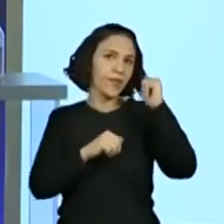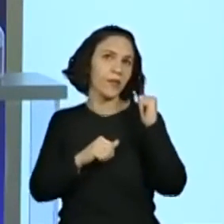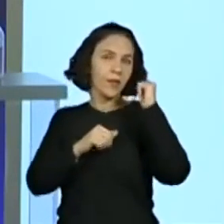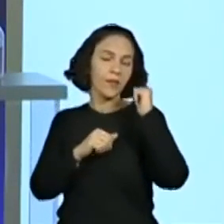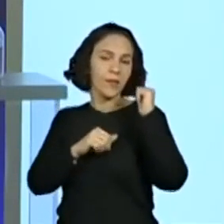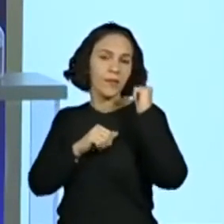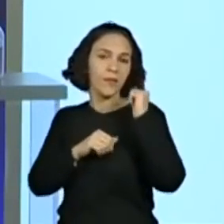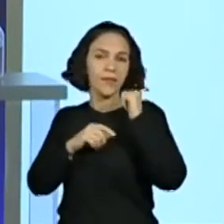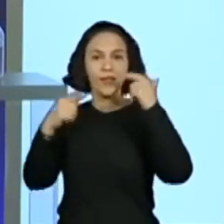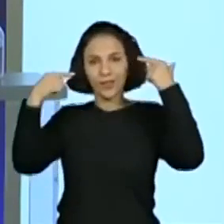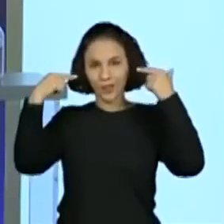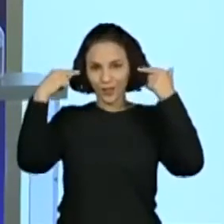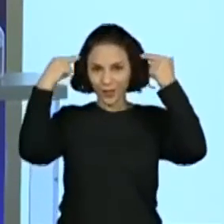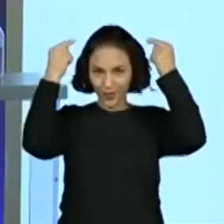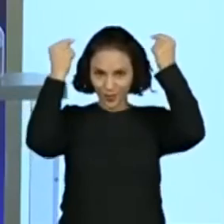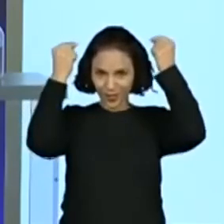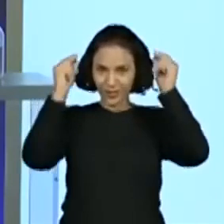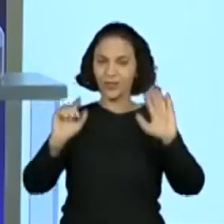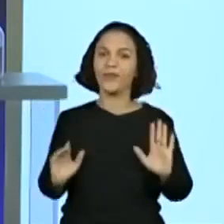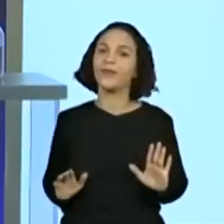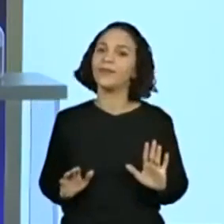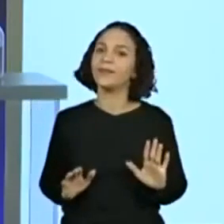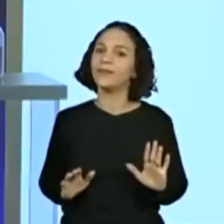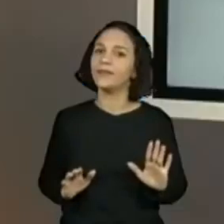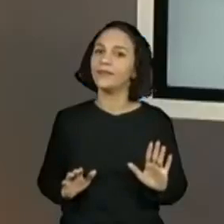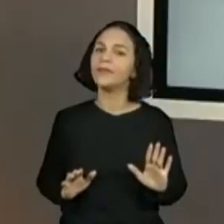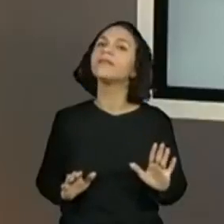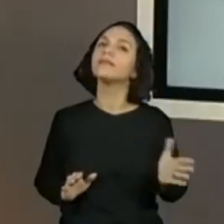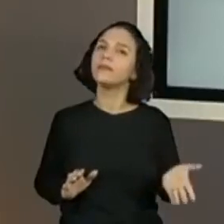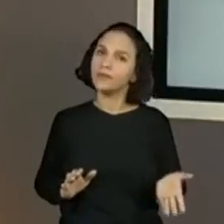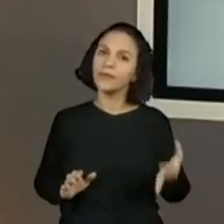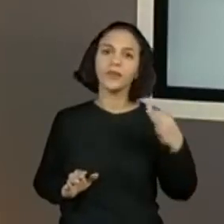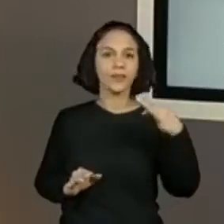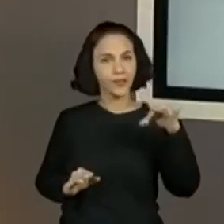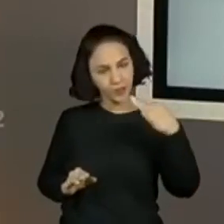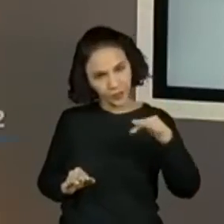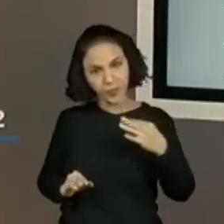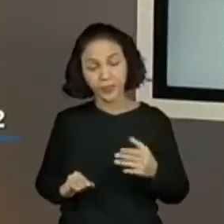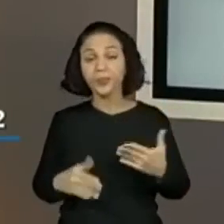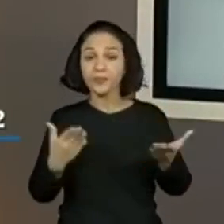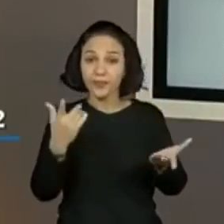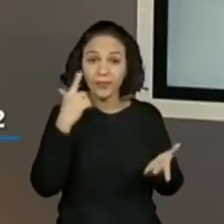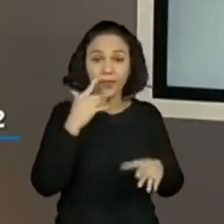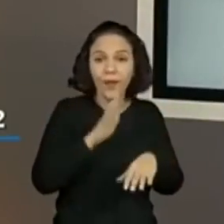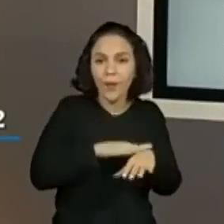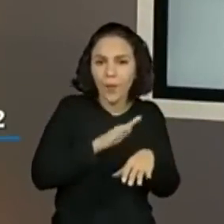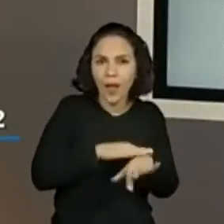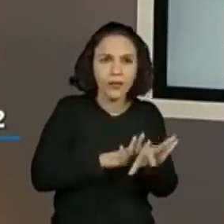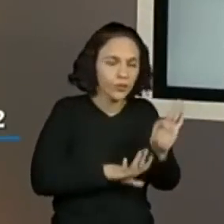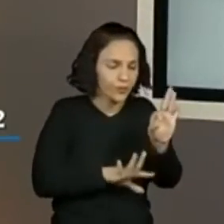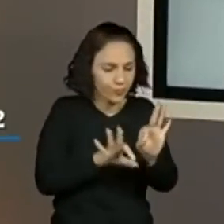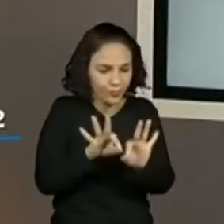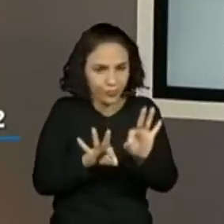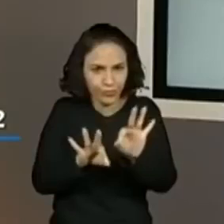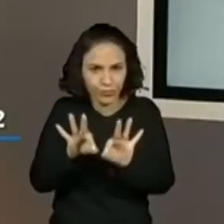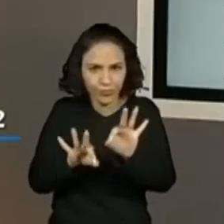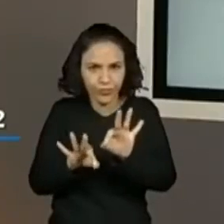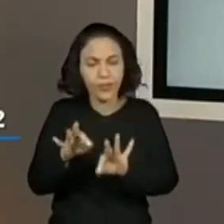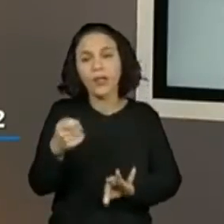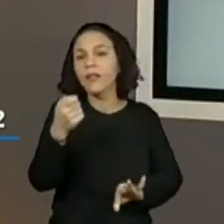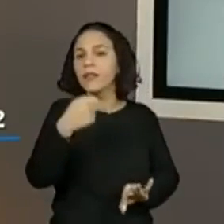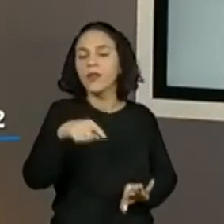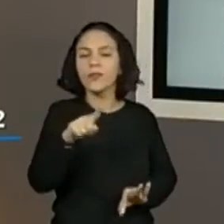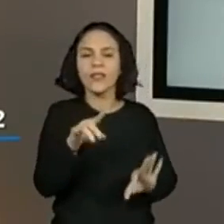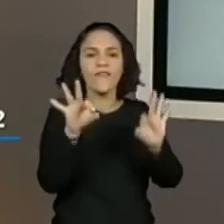com o duende com o saco nas costas, isso, assim, né? Isso, tá, Tomi? E quando a gente está planejando, meus amores, a gente não precisa